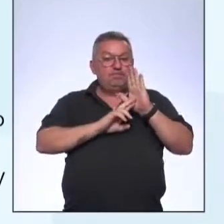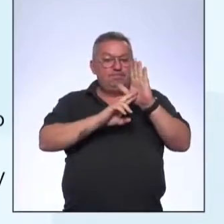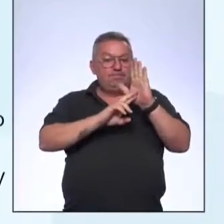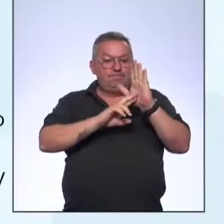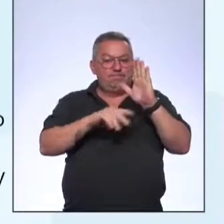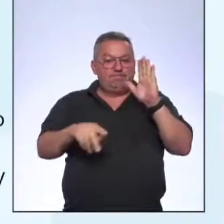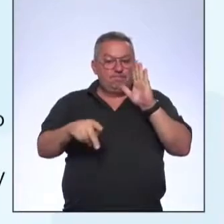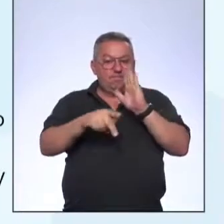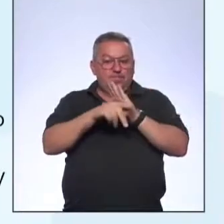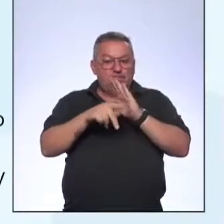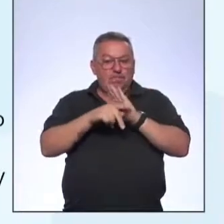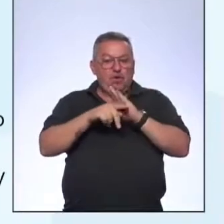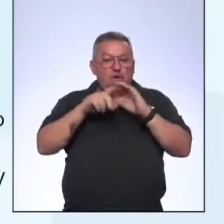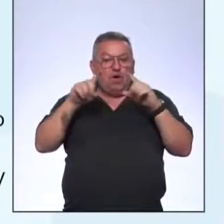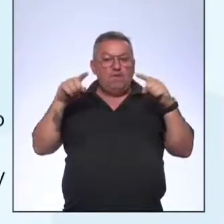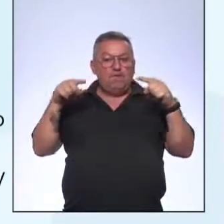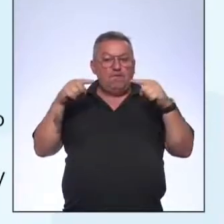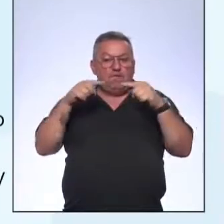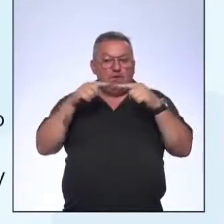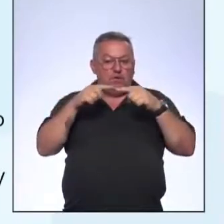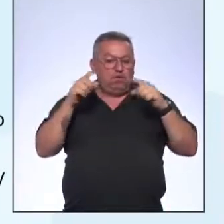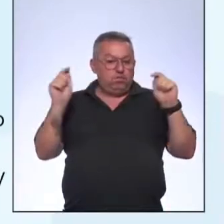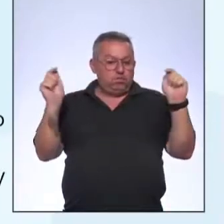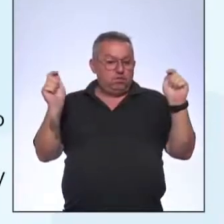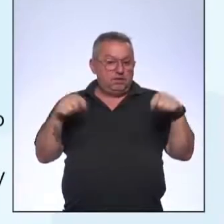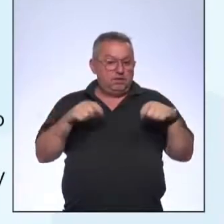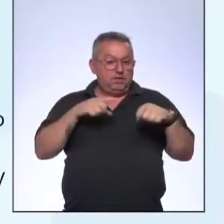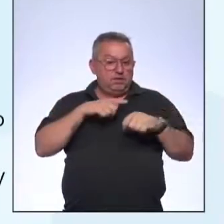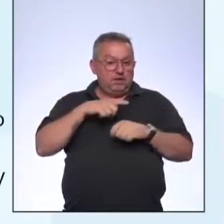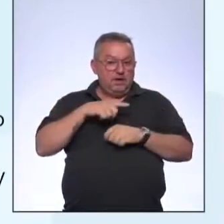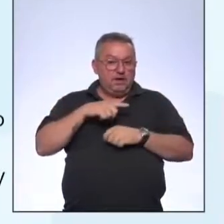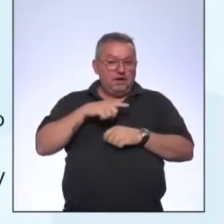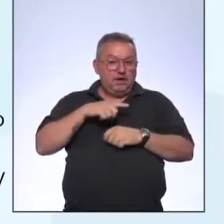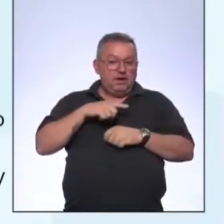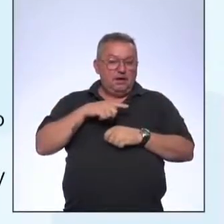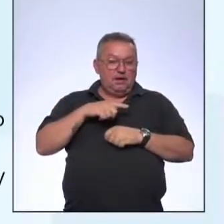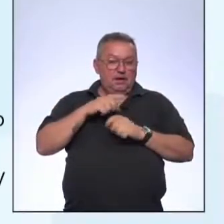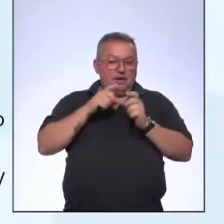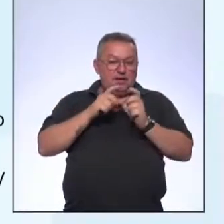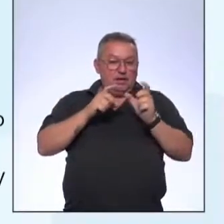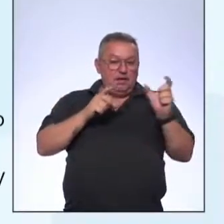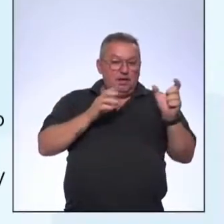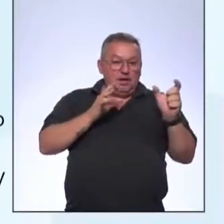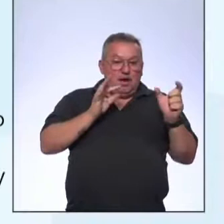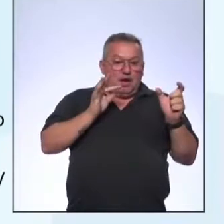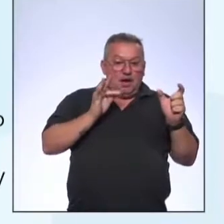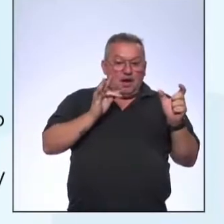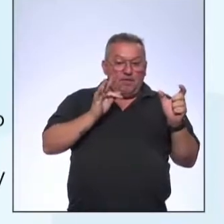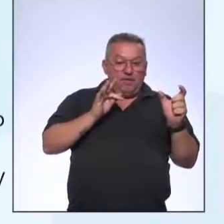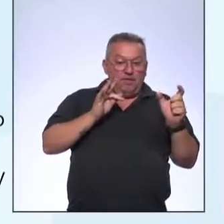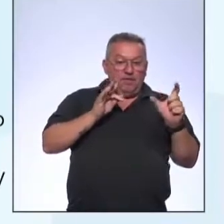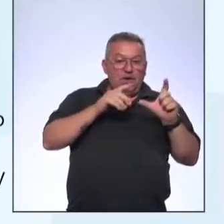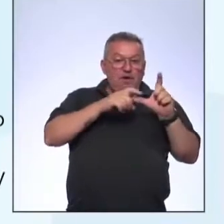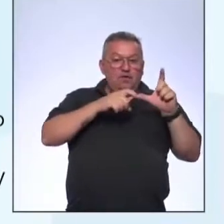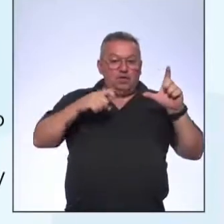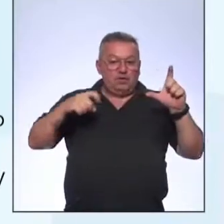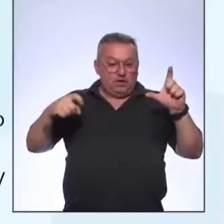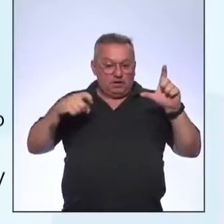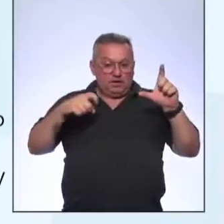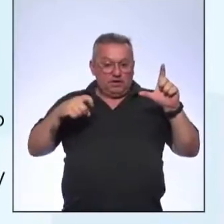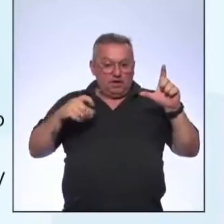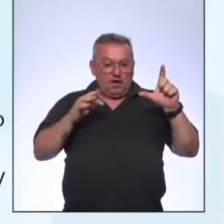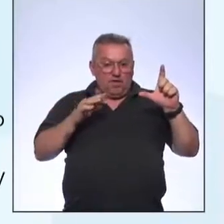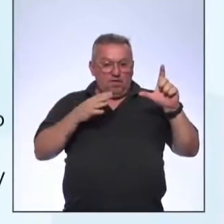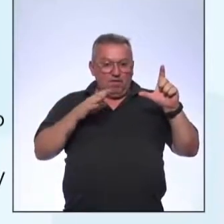da função podendo ela ser na parte do fdx onde F representa a